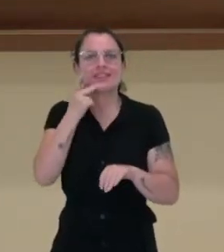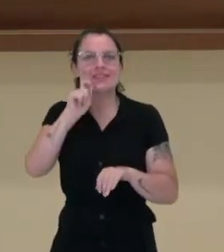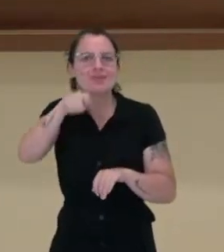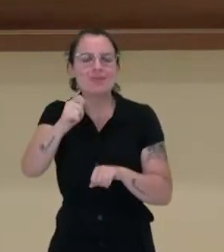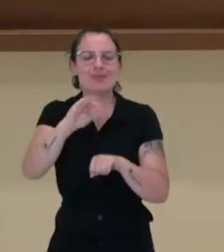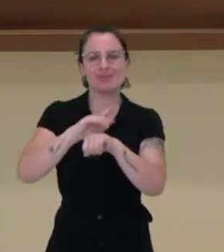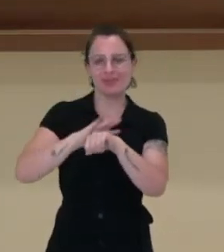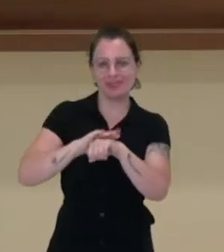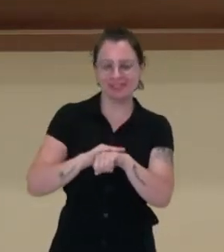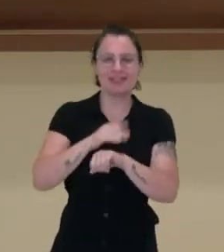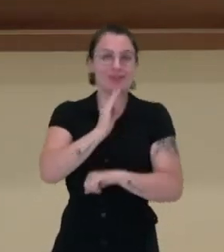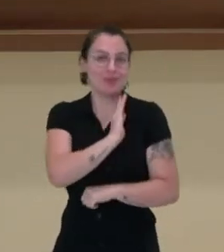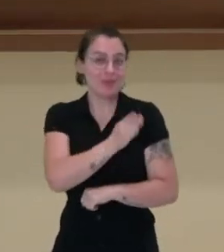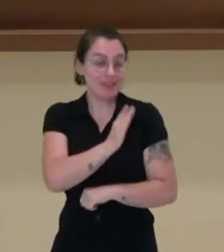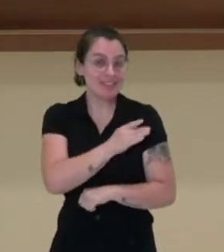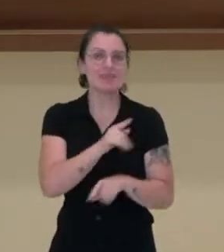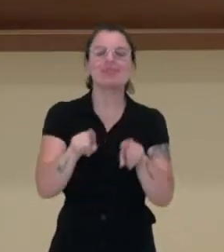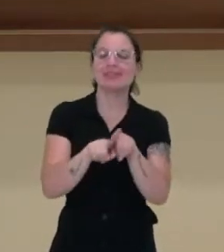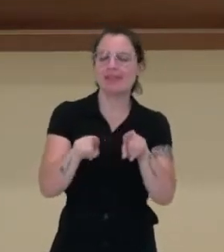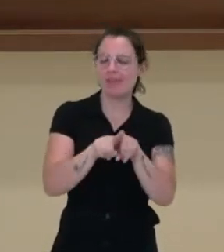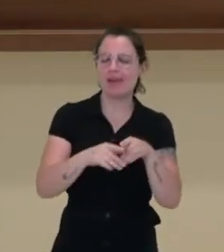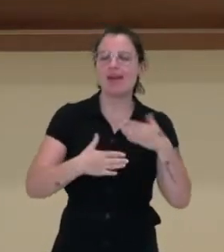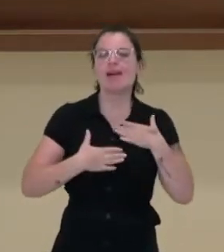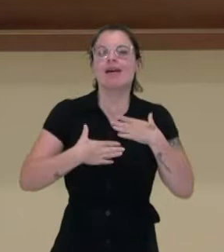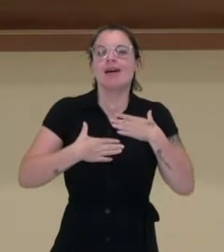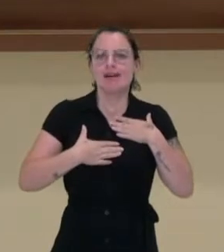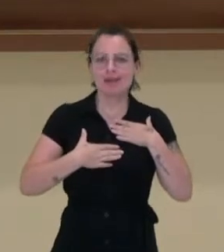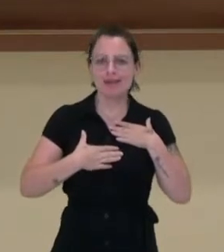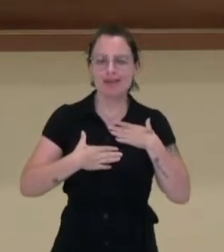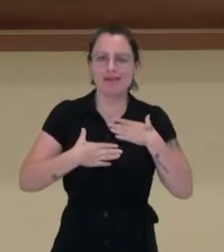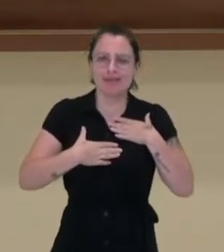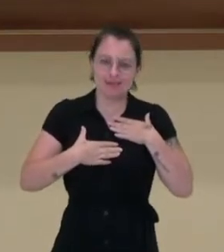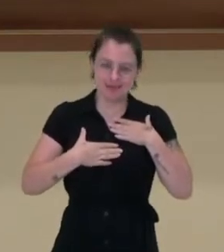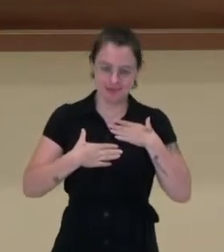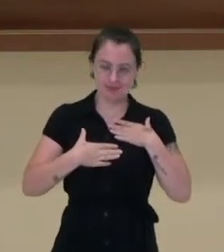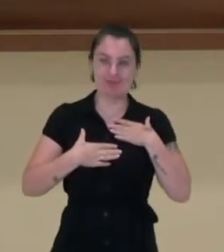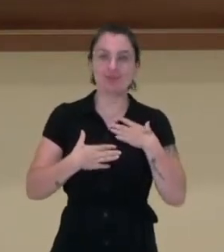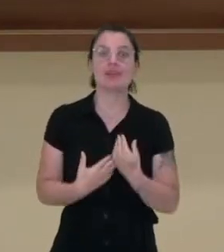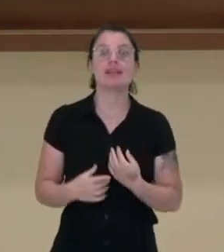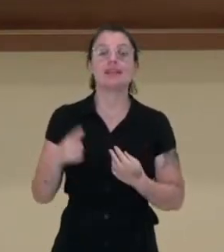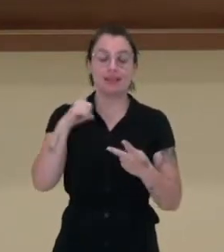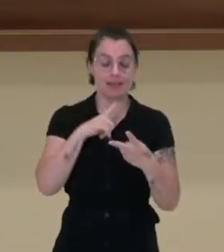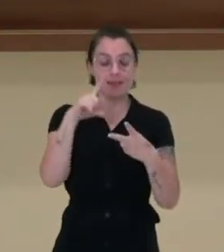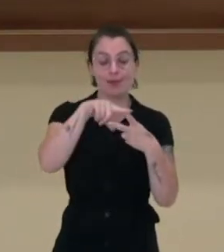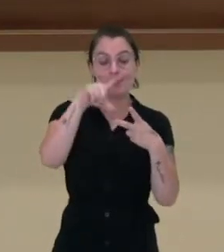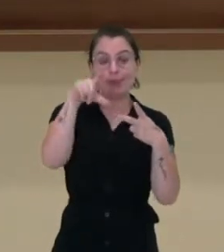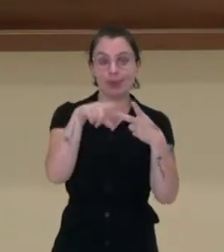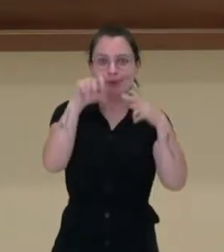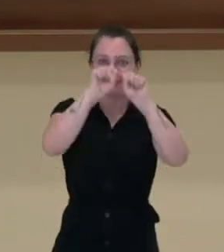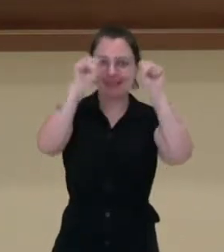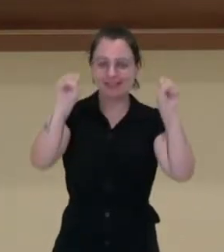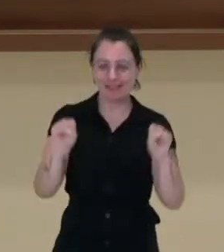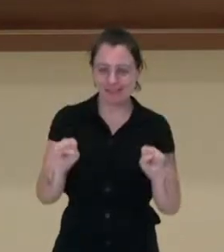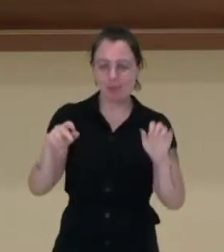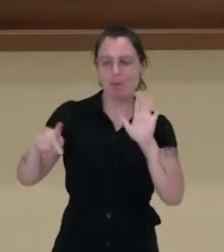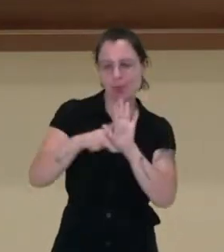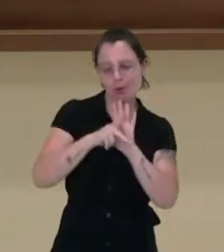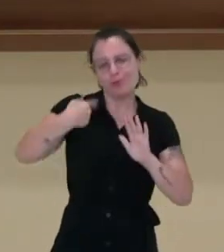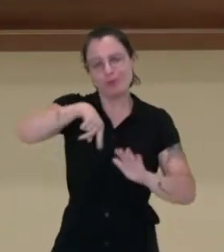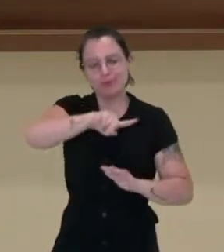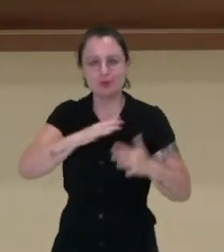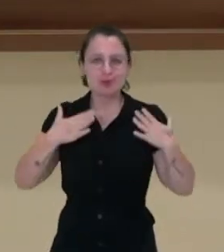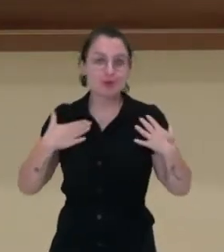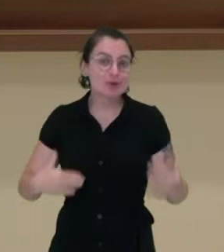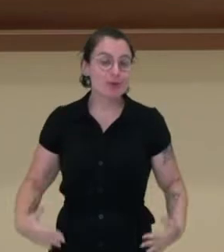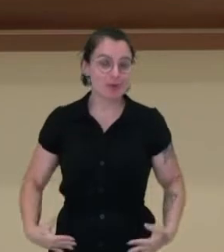sistema cardiovascular e do sistema respiratório. Então são dois sistemas que fazem parte do nosso corpo.